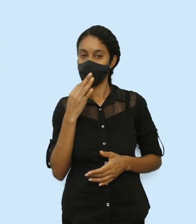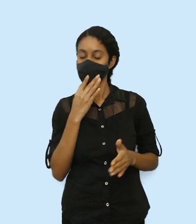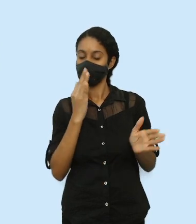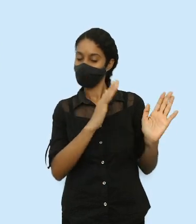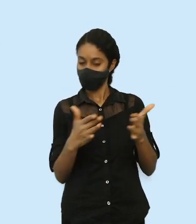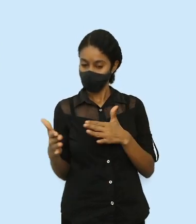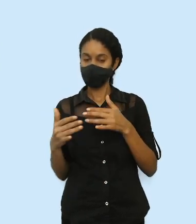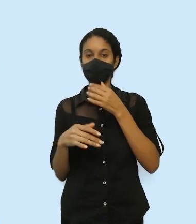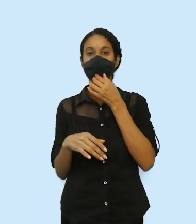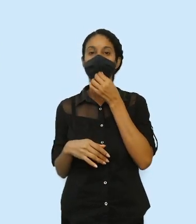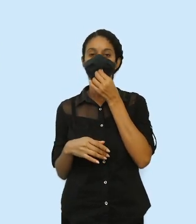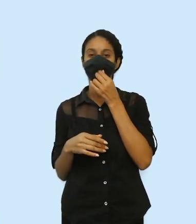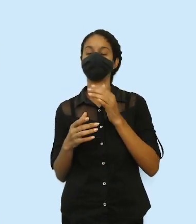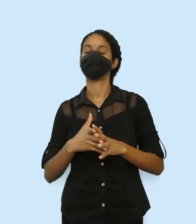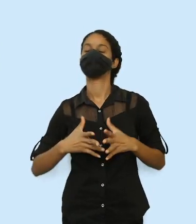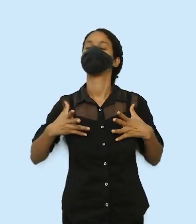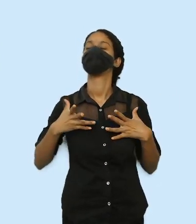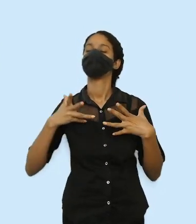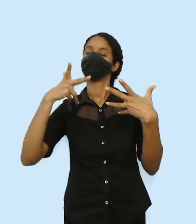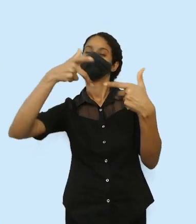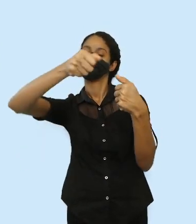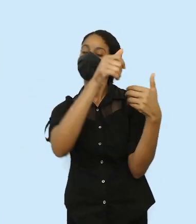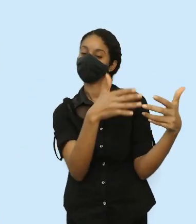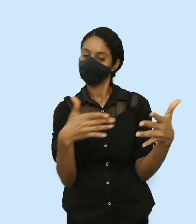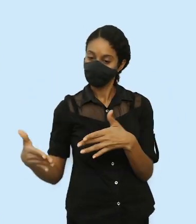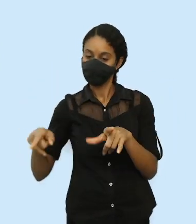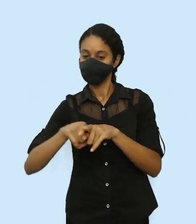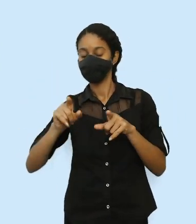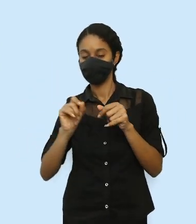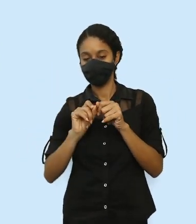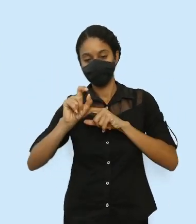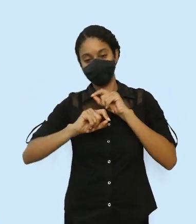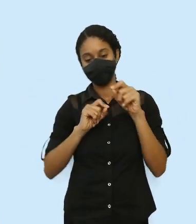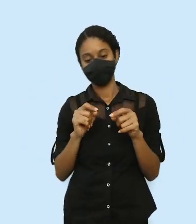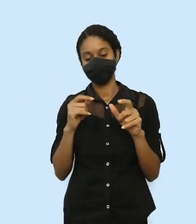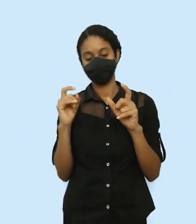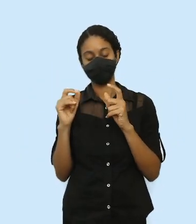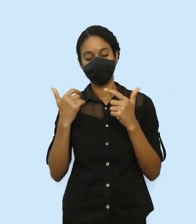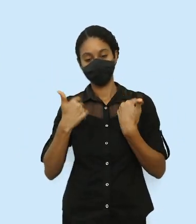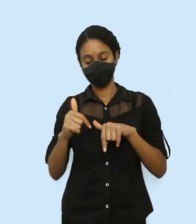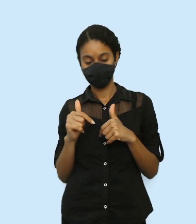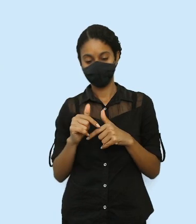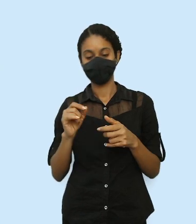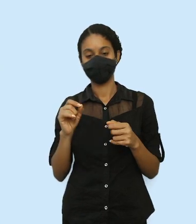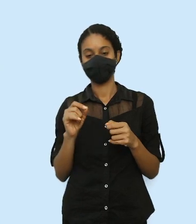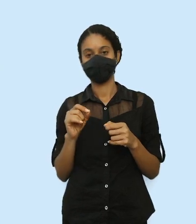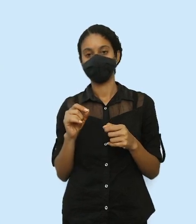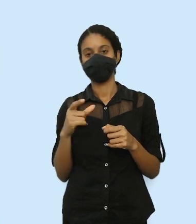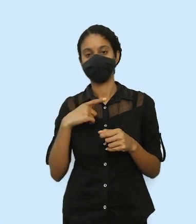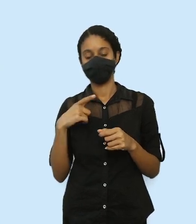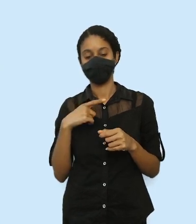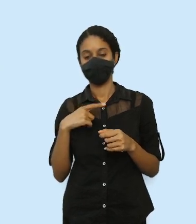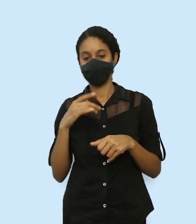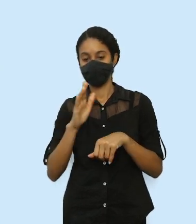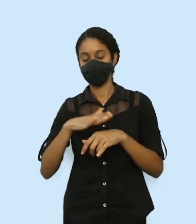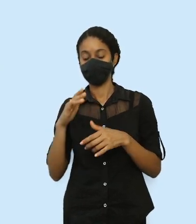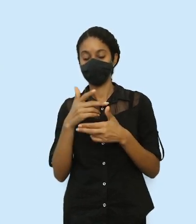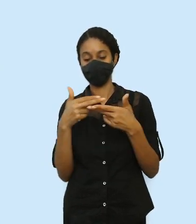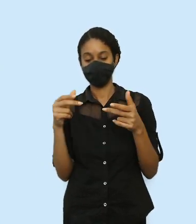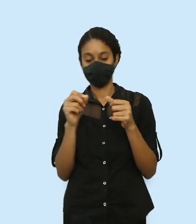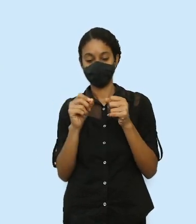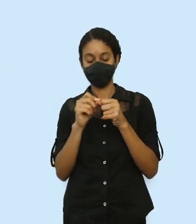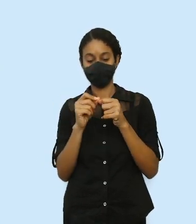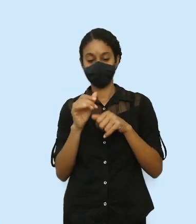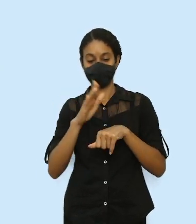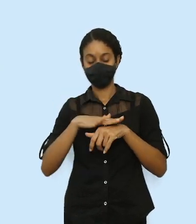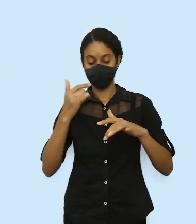processo produtivo, todo o processo produtivo, também faz com que o trabalhador acumule funções e ele trabalhe cada vez